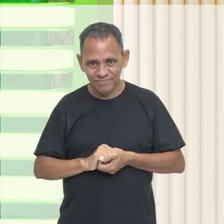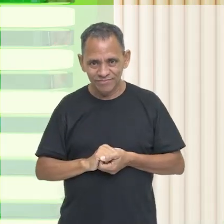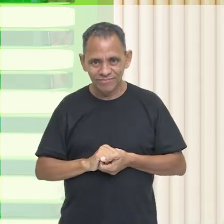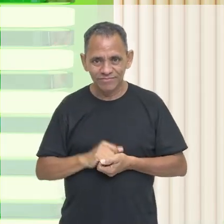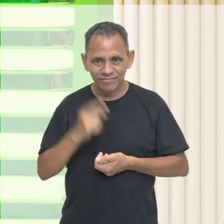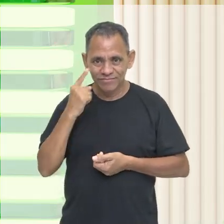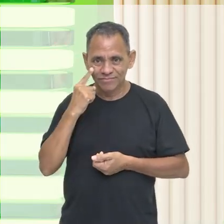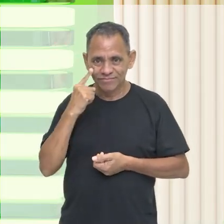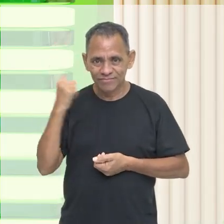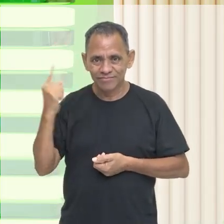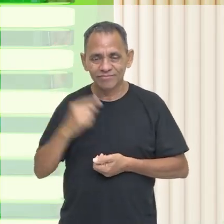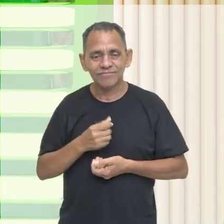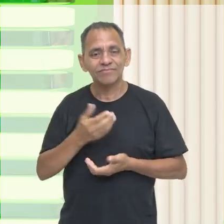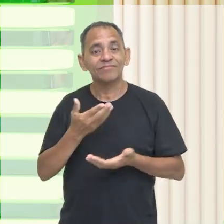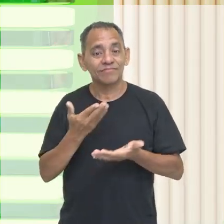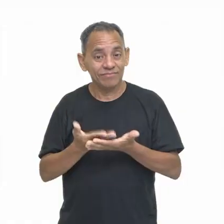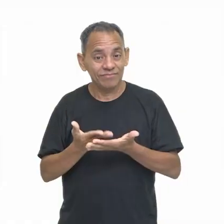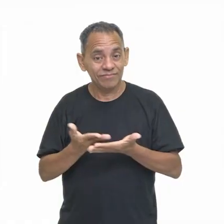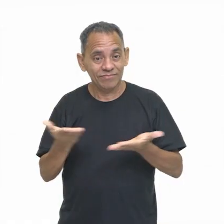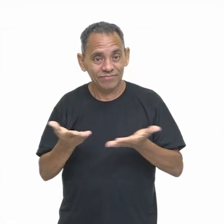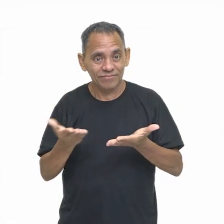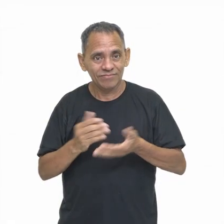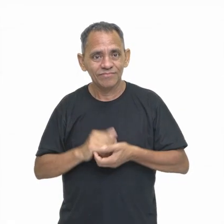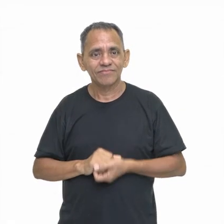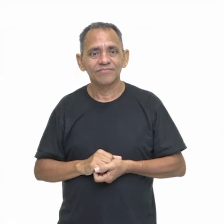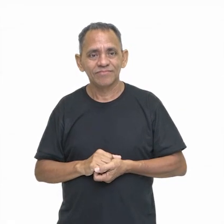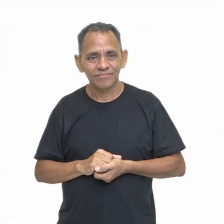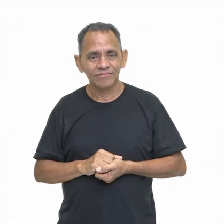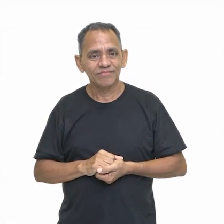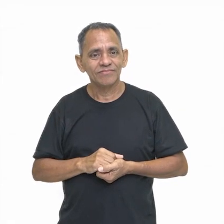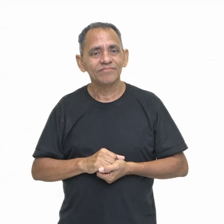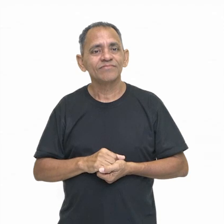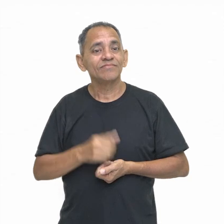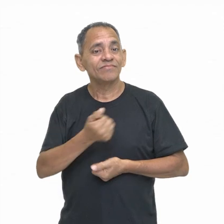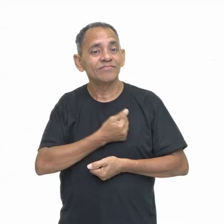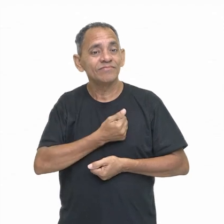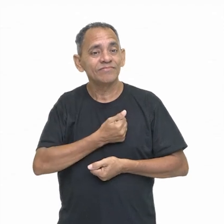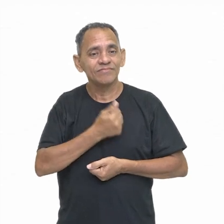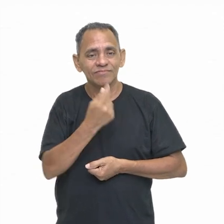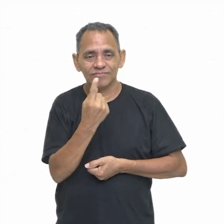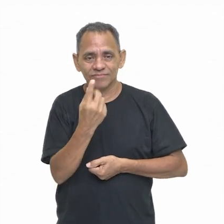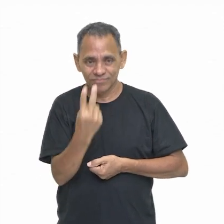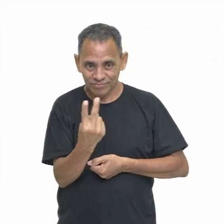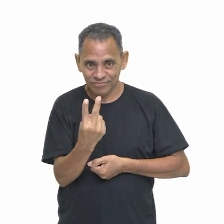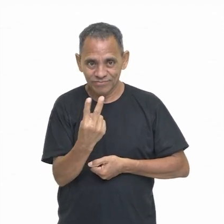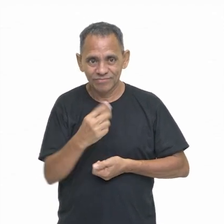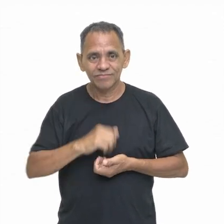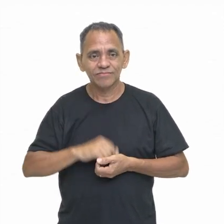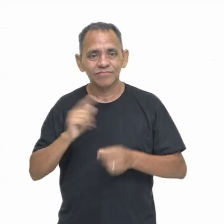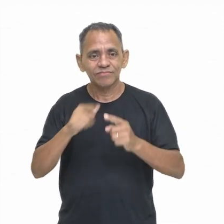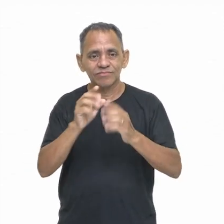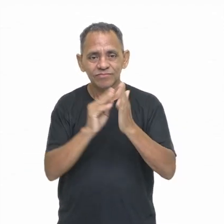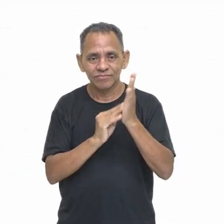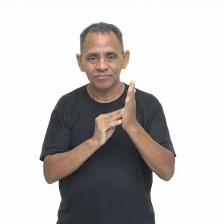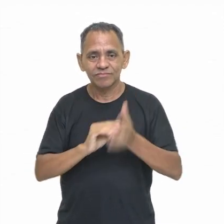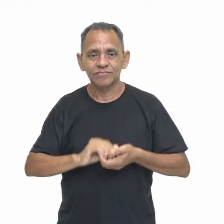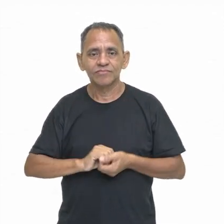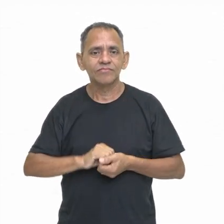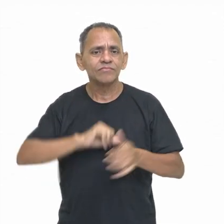vamos ver qual vai ser a nossa aula de hoje. A nossa aula número 2 tem por objeto de